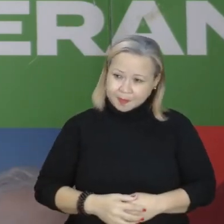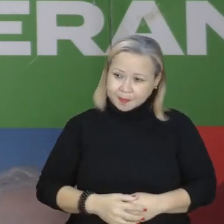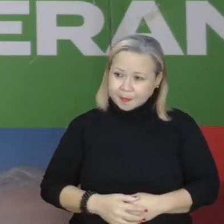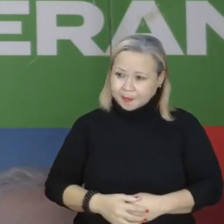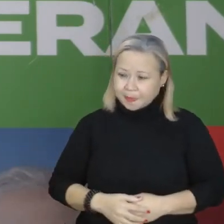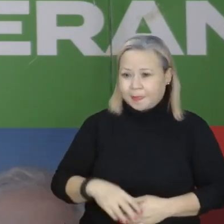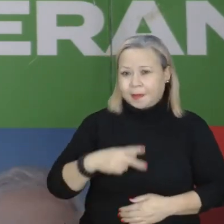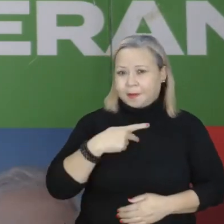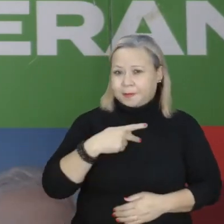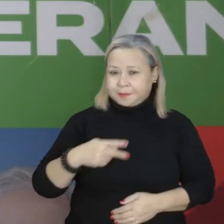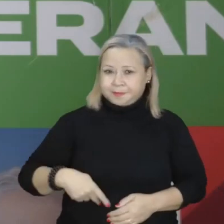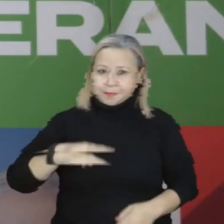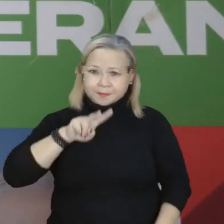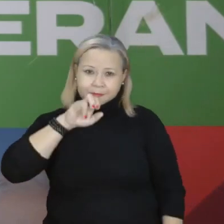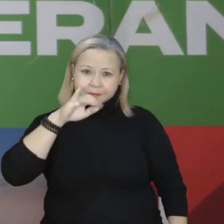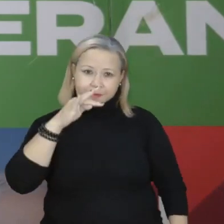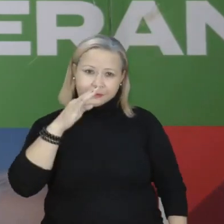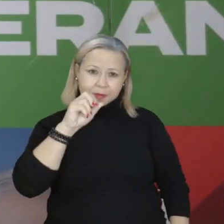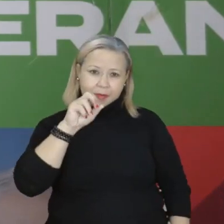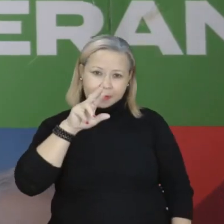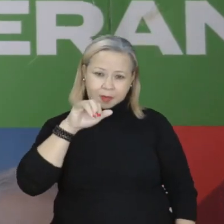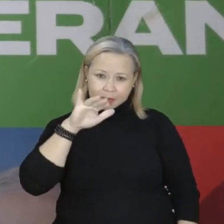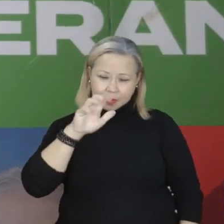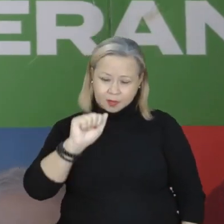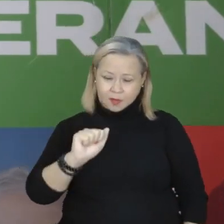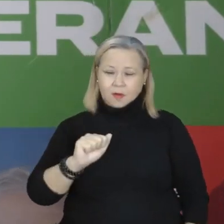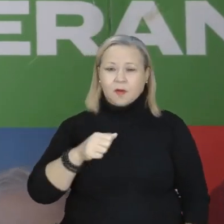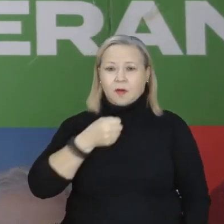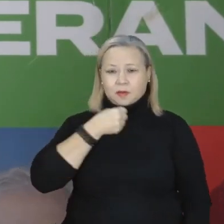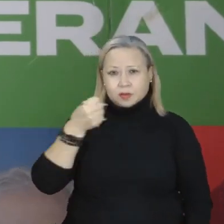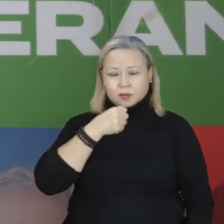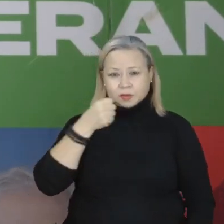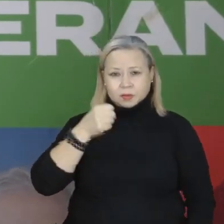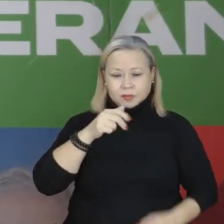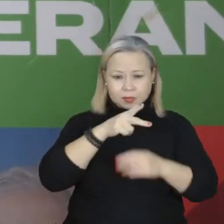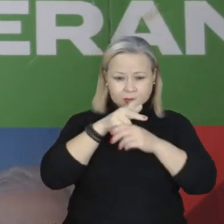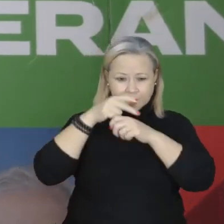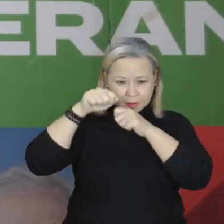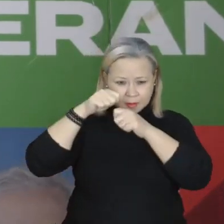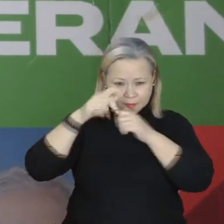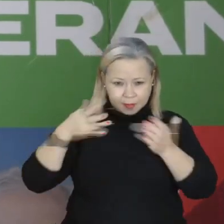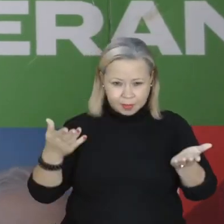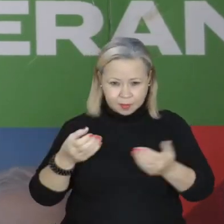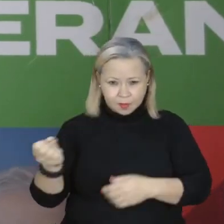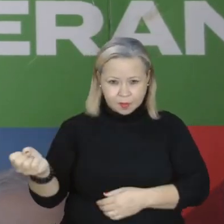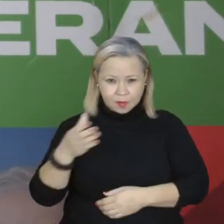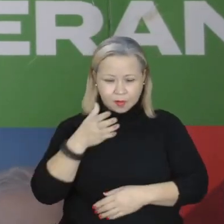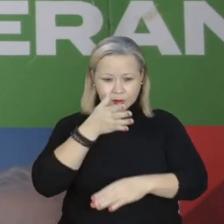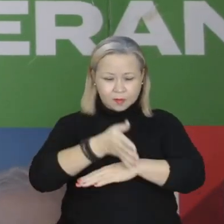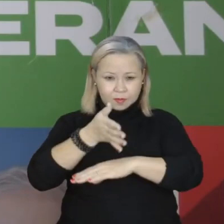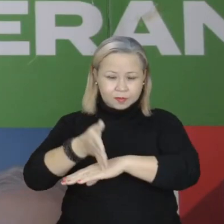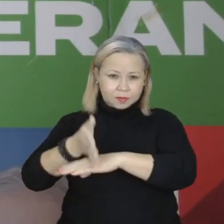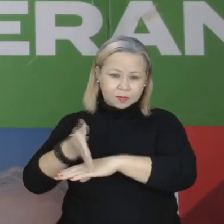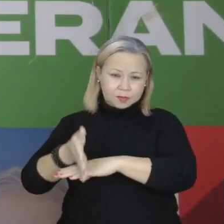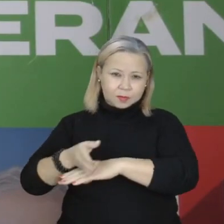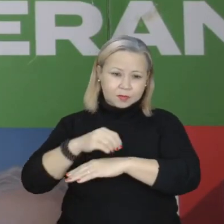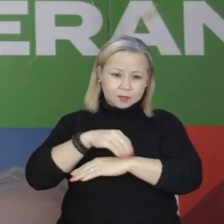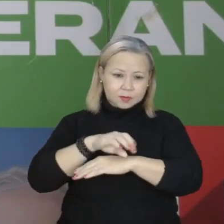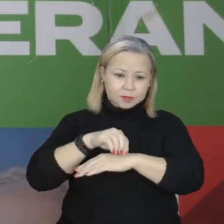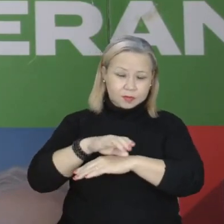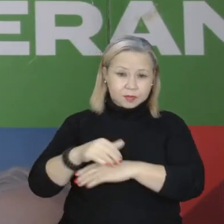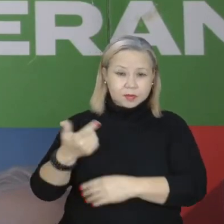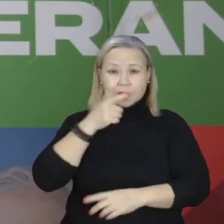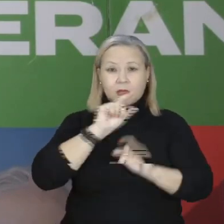Presidente, oi, Vitória Bel, da Rádio CBN. O senhor estava gravando agora há pouco, se não me engano, novas inserções, já que o senhor ganhou tempo